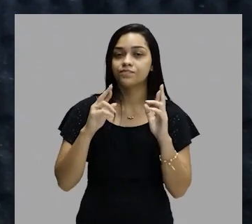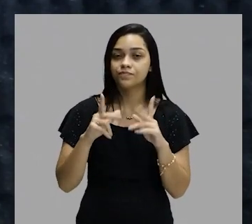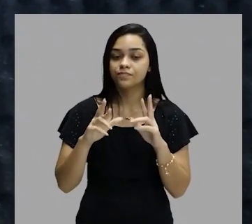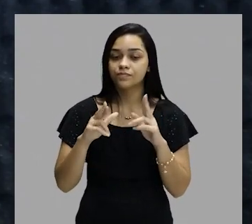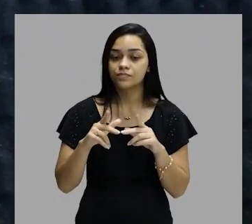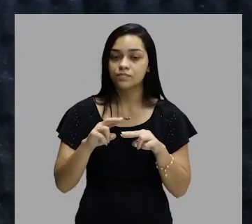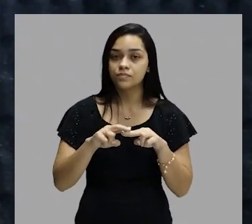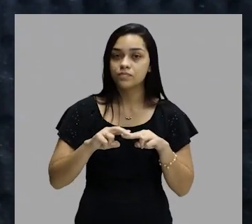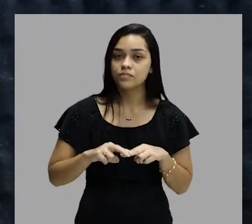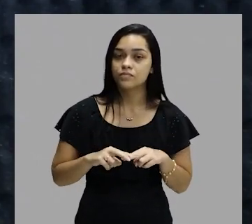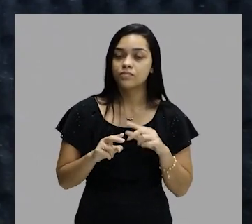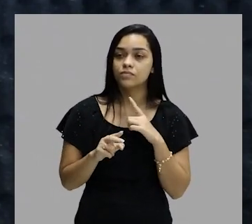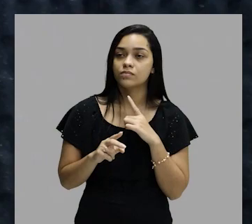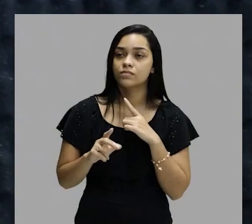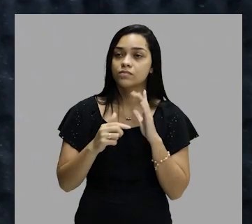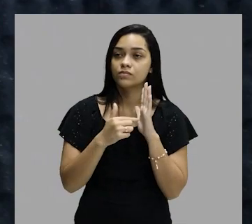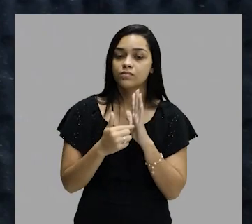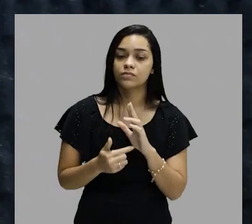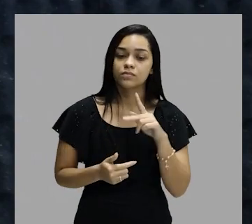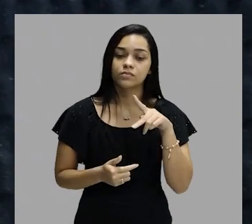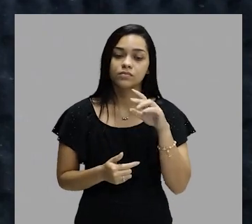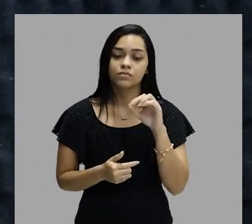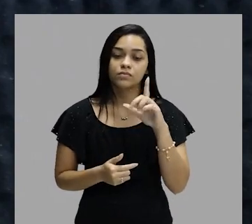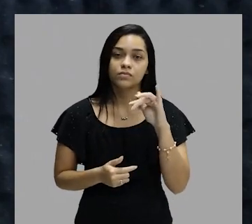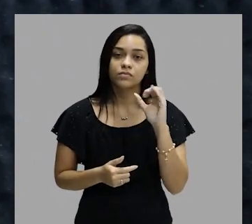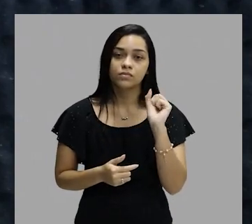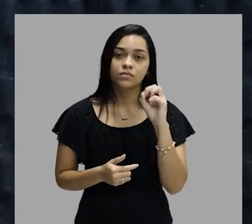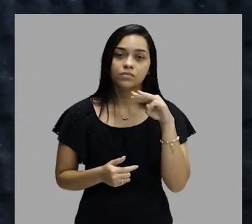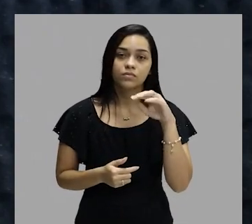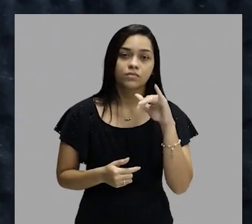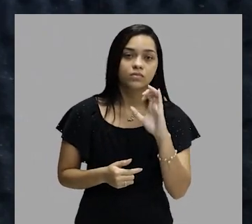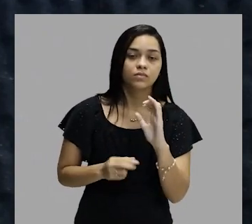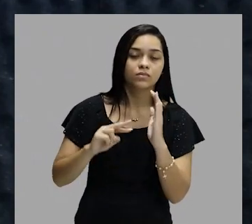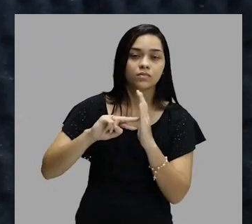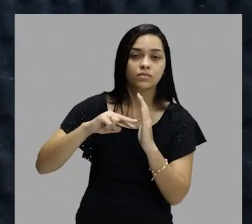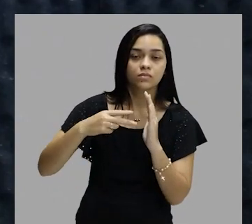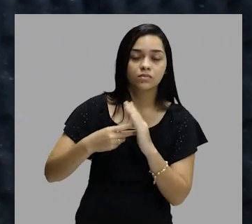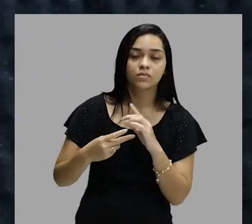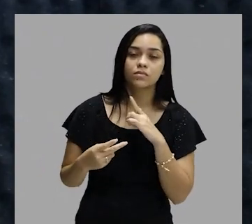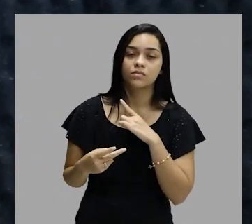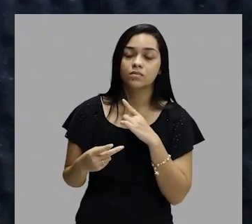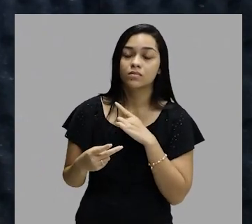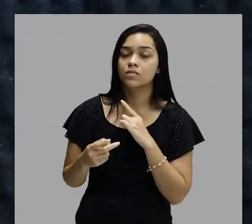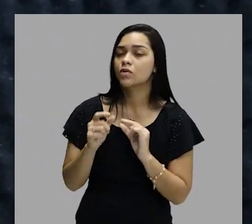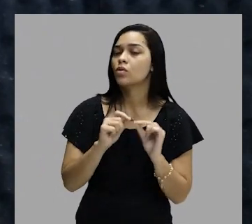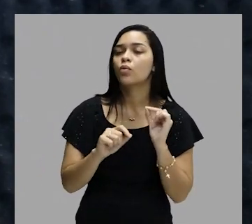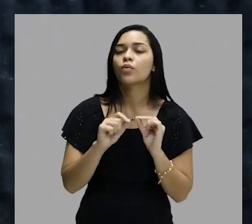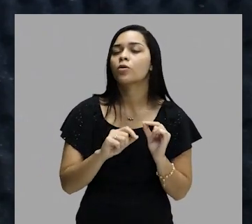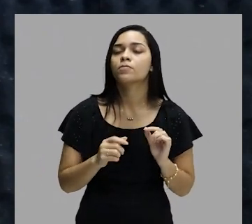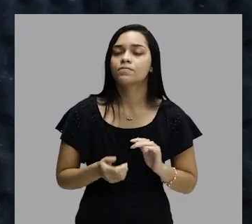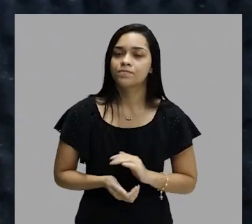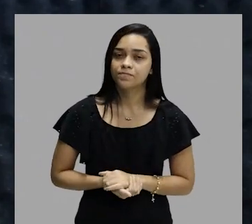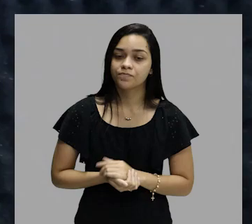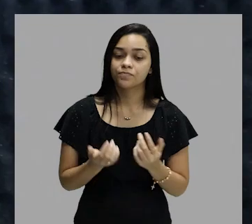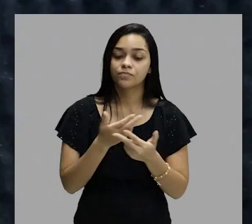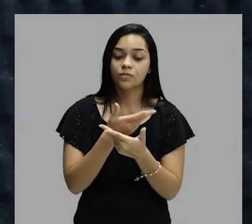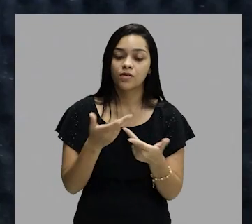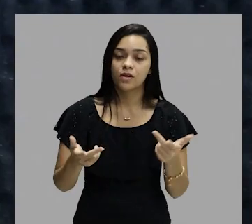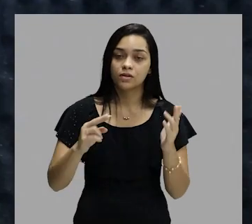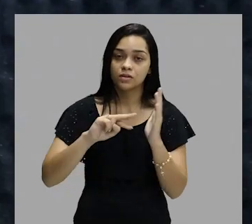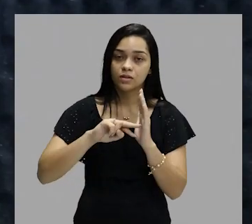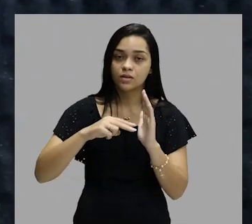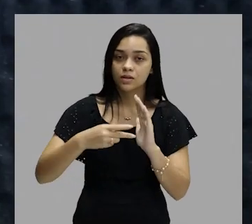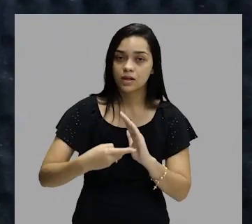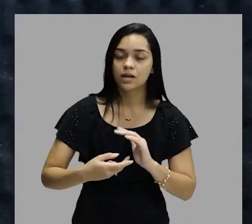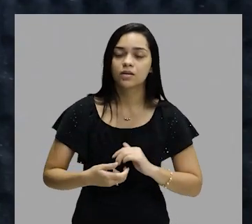que aparece aqui a palavra polysemic, tá? Que é polissemia. O que é polissemia? Vários